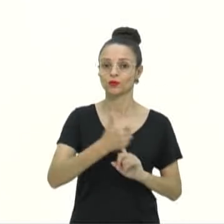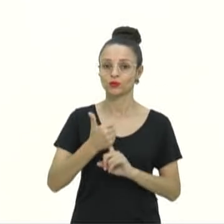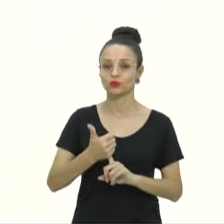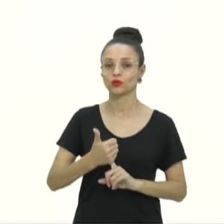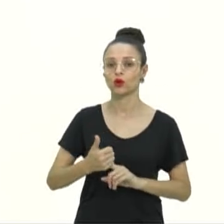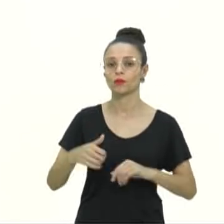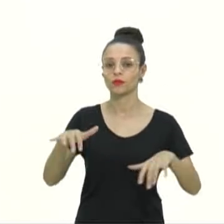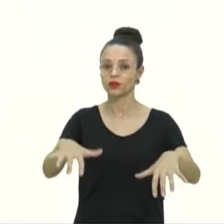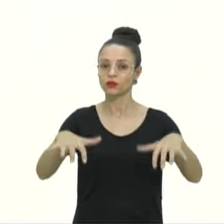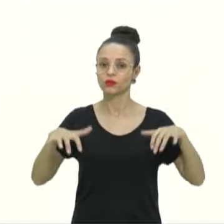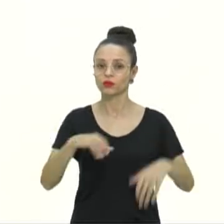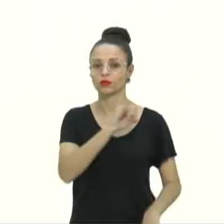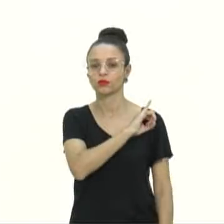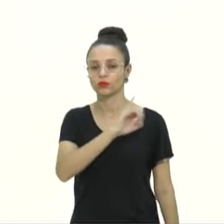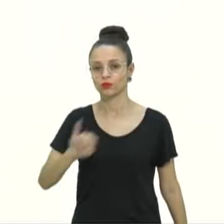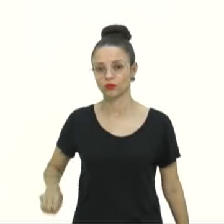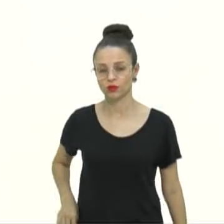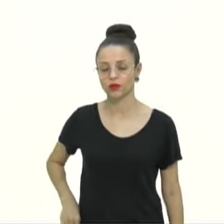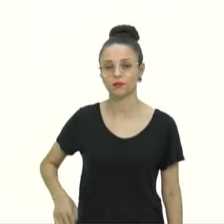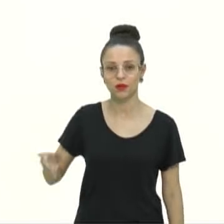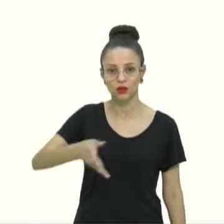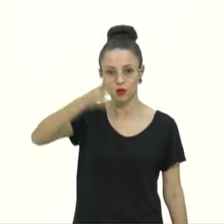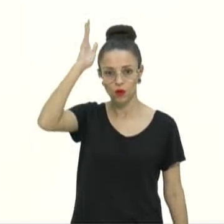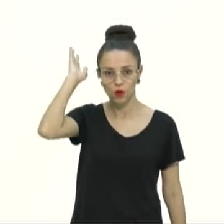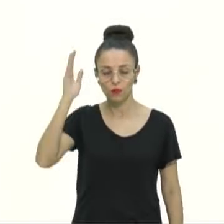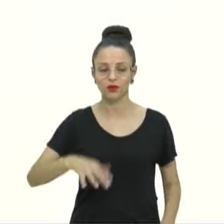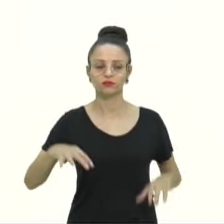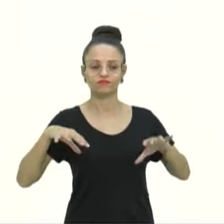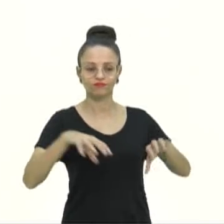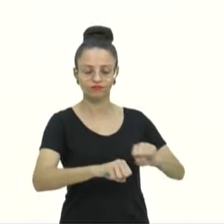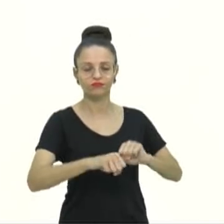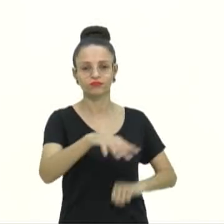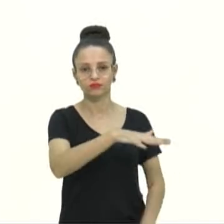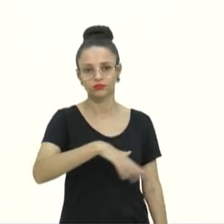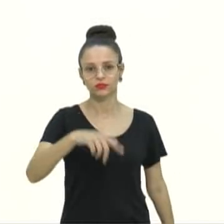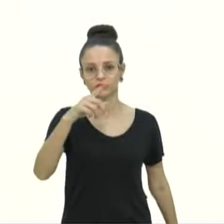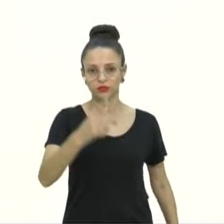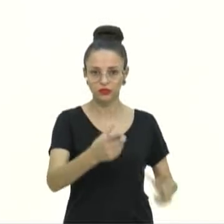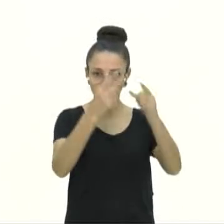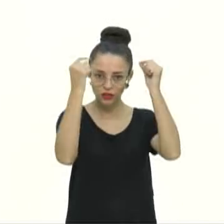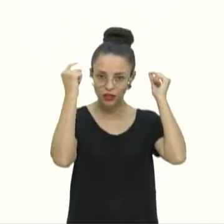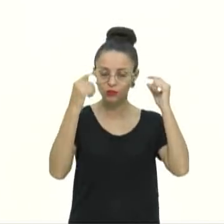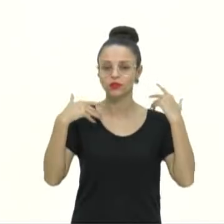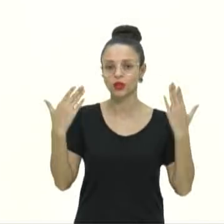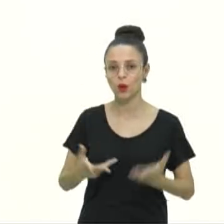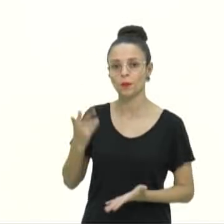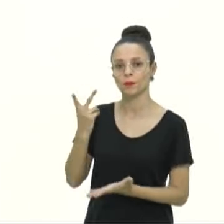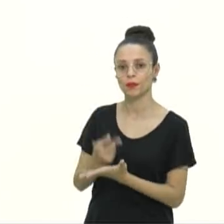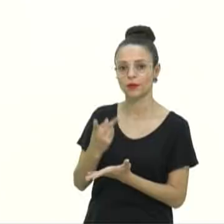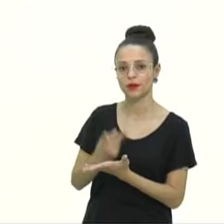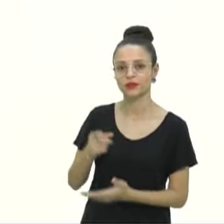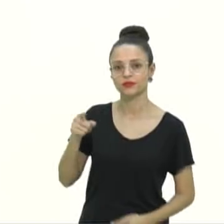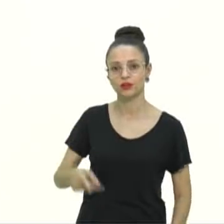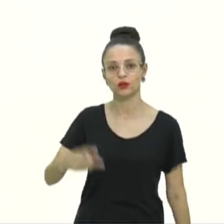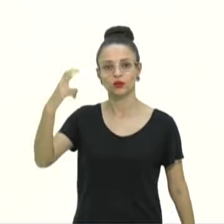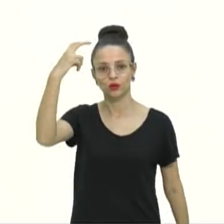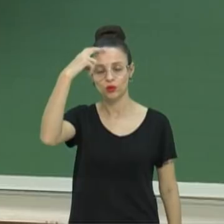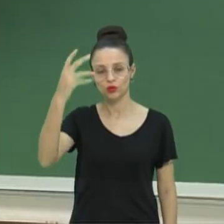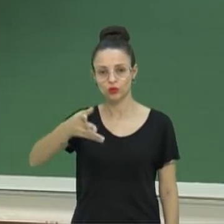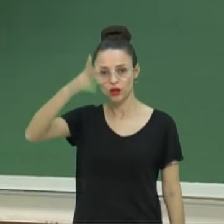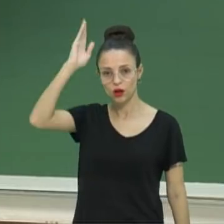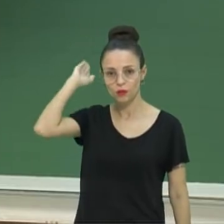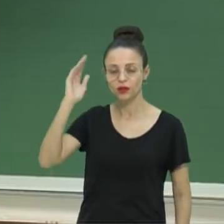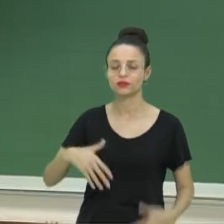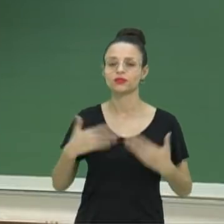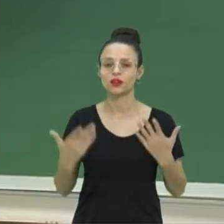gregos, e posteriormente o fim dos Jogos Olímpicos, a luta permaneceu na cultura romana e atravessou os séculos. Então, com o avanço,